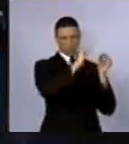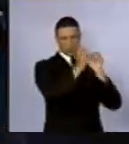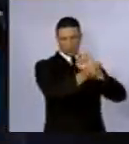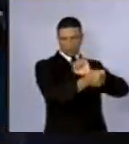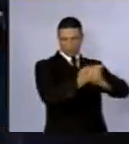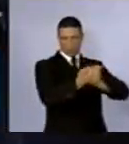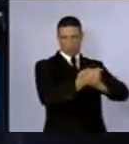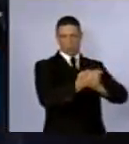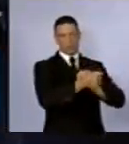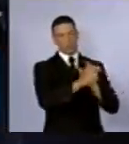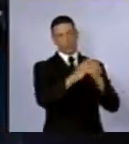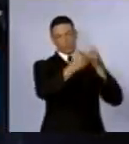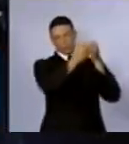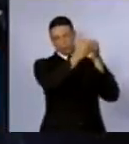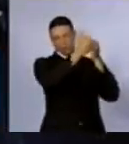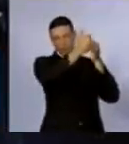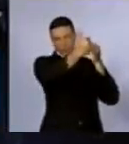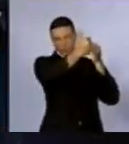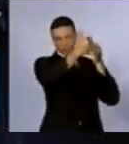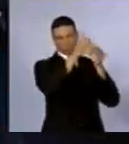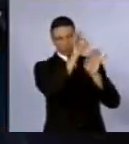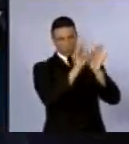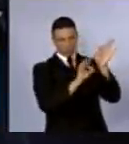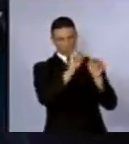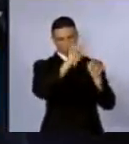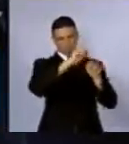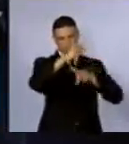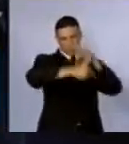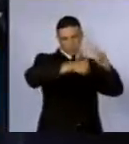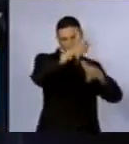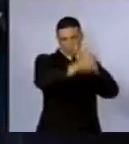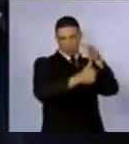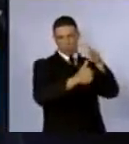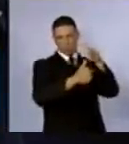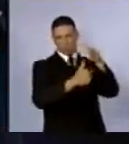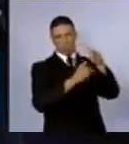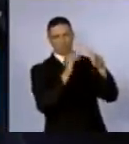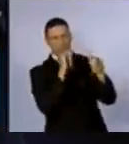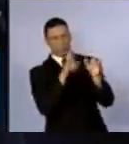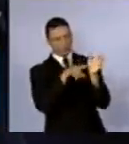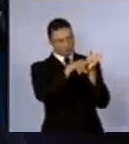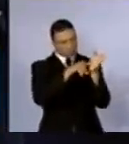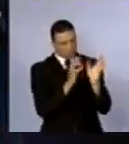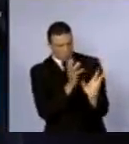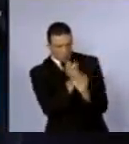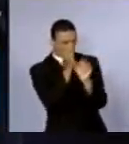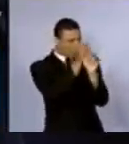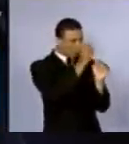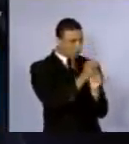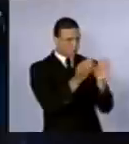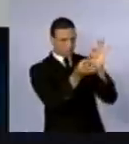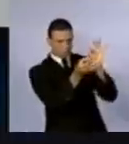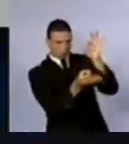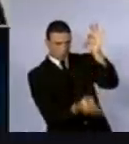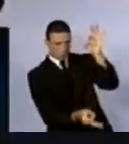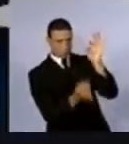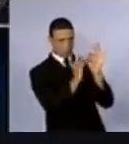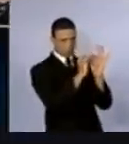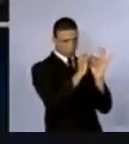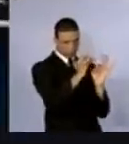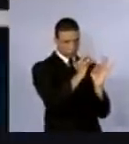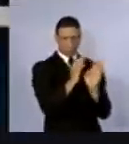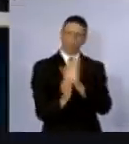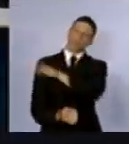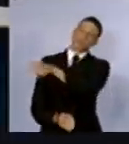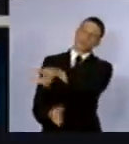no comissionamento da linha, aí se faz todo o trabalho de cálculo e de medição, que aí a ANEEL vai liberar. Essa medição é